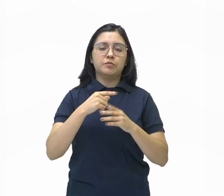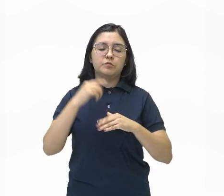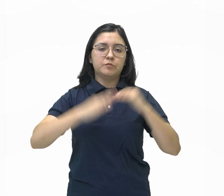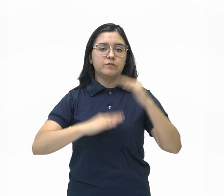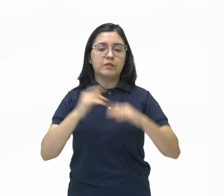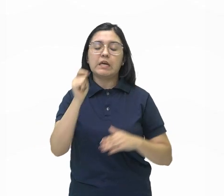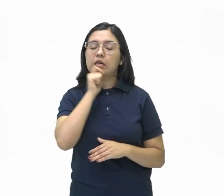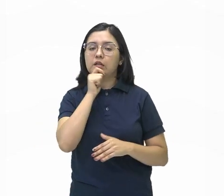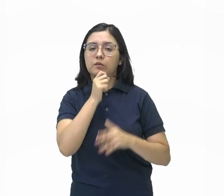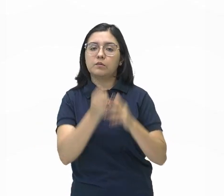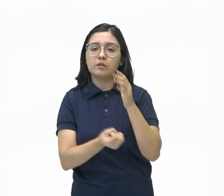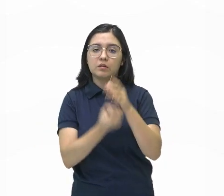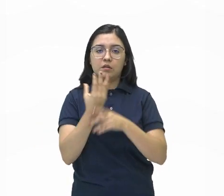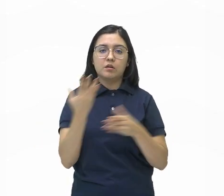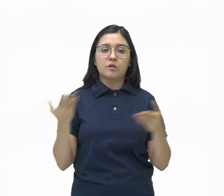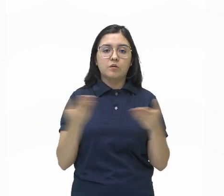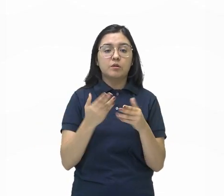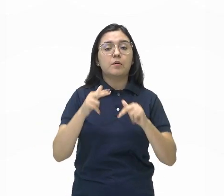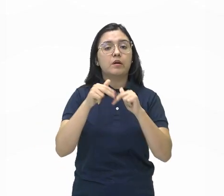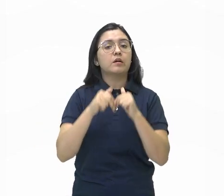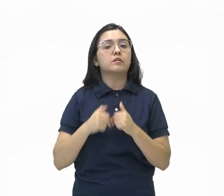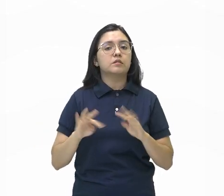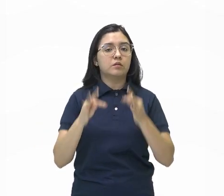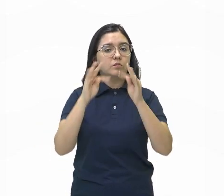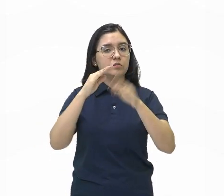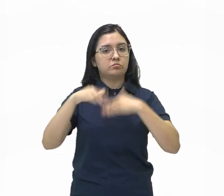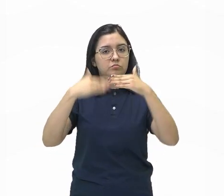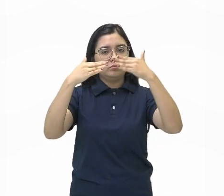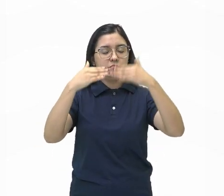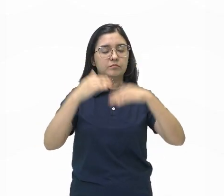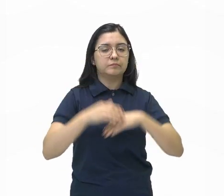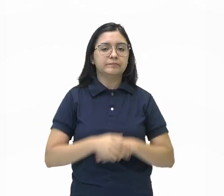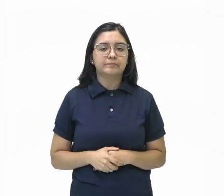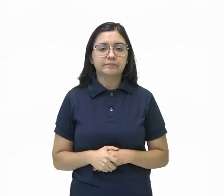ainda hoje, por conta do avanço da tecnologia.